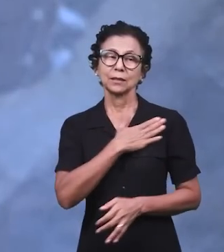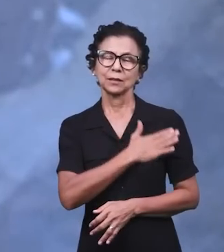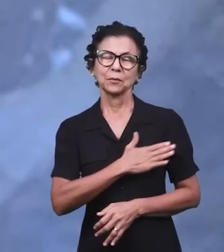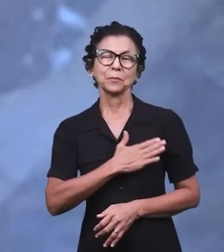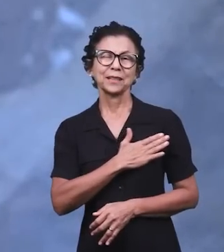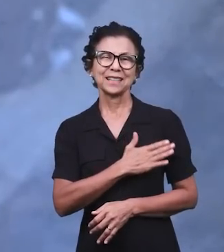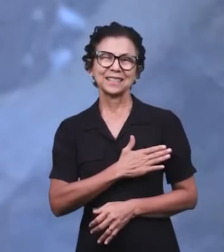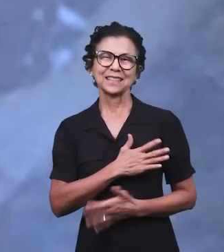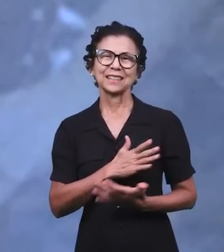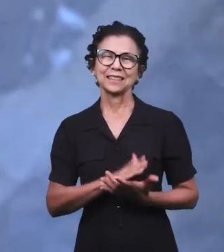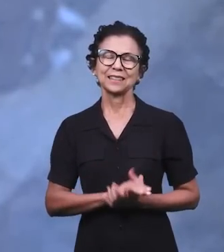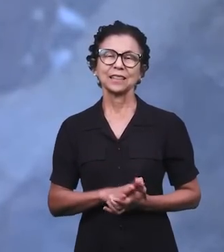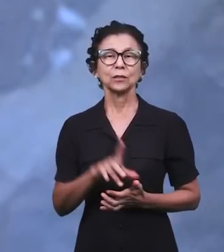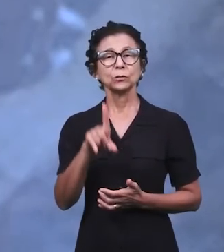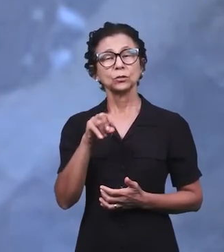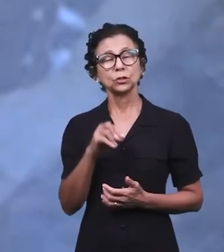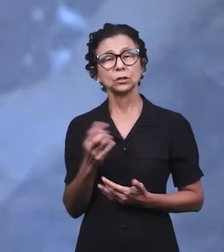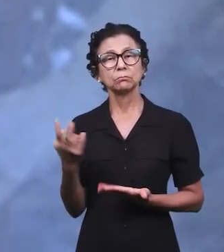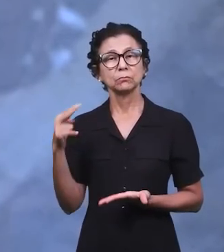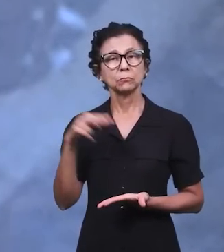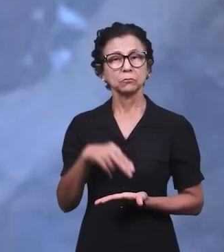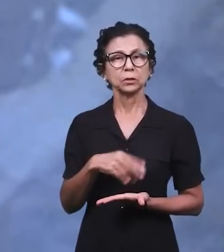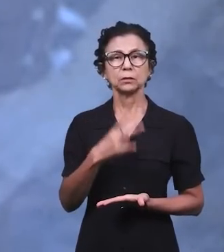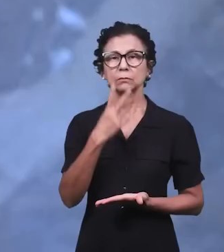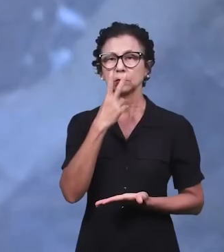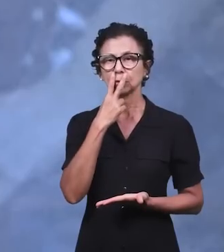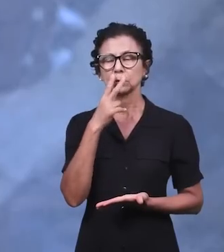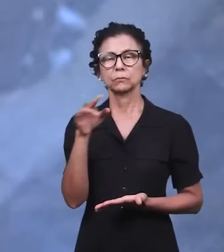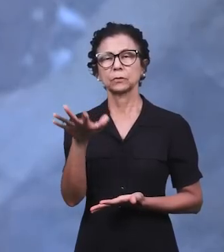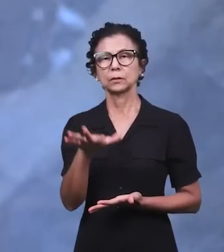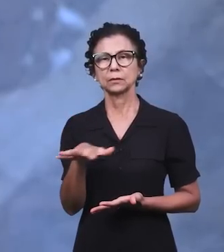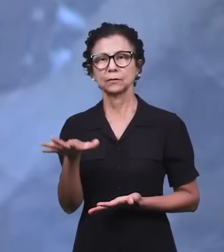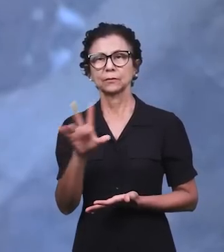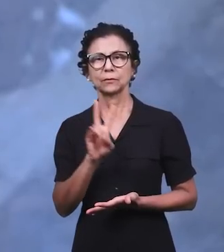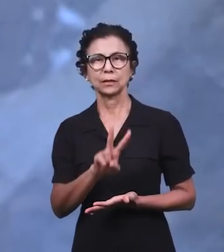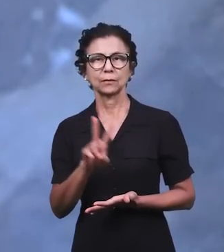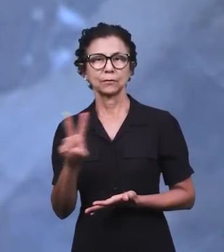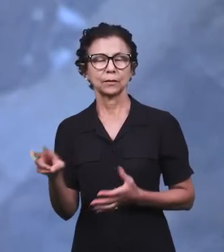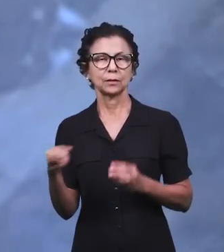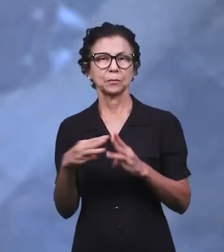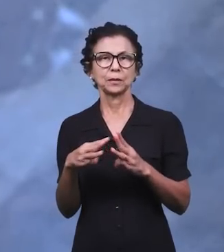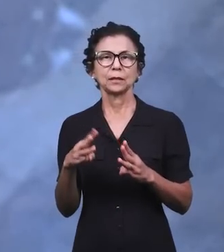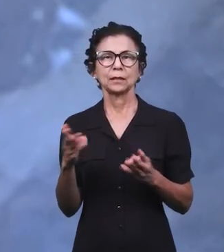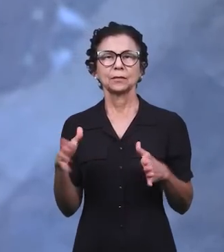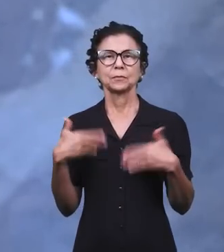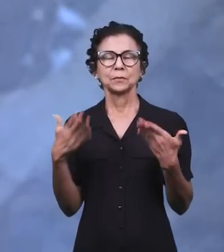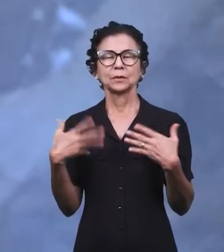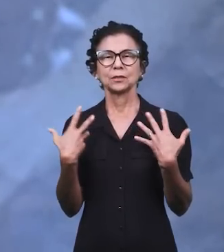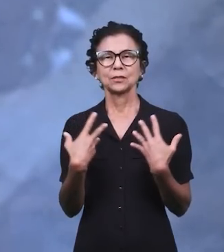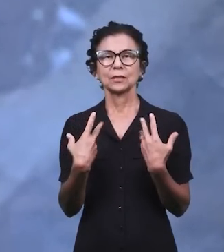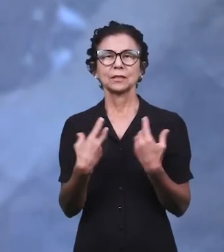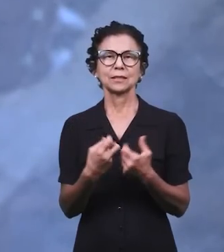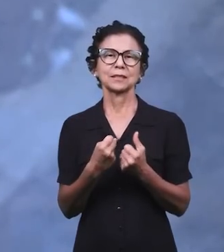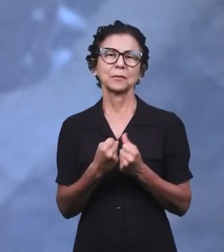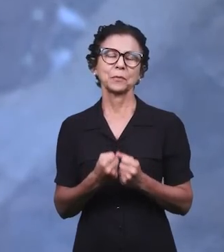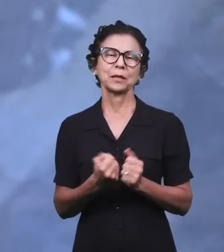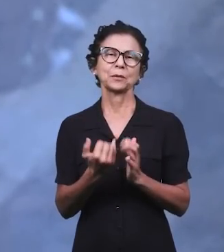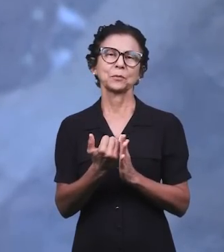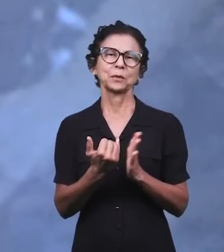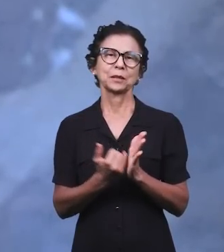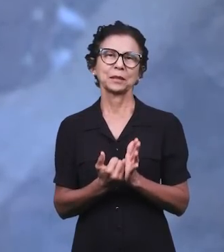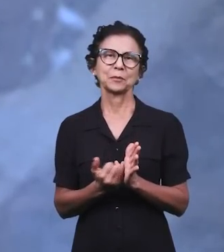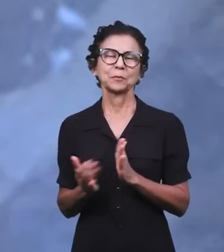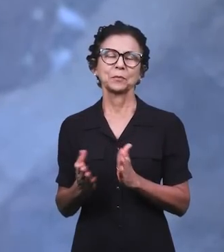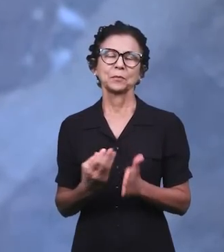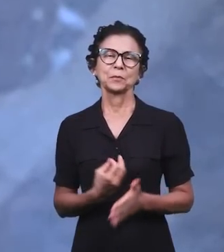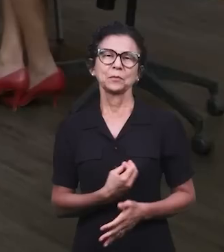numa vinda que você venha aqui para Vitória, Vila Velha, para o Manaim, enfim, será uma alegria receber você aqui também no programa Os